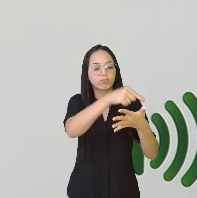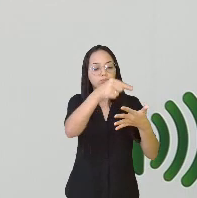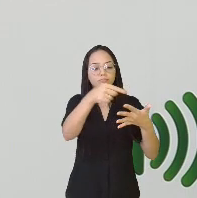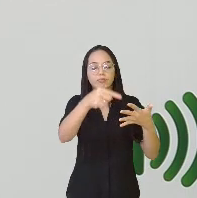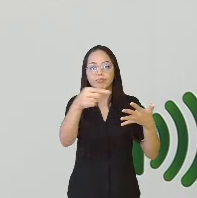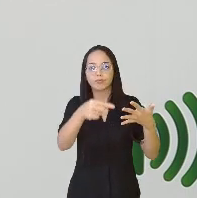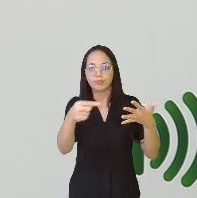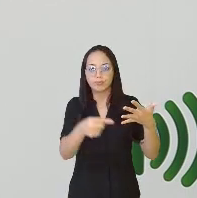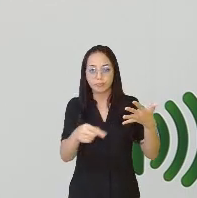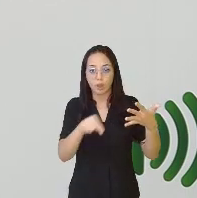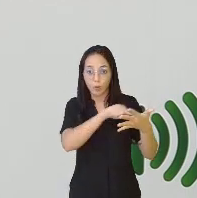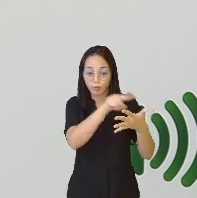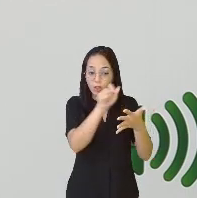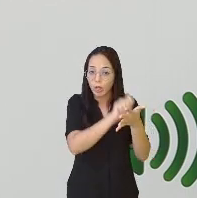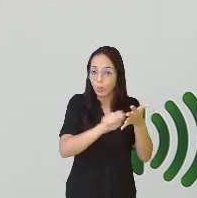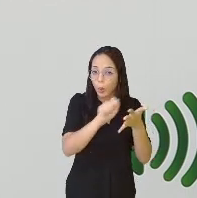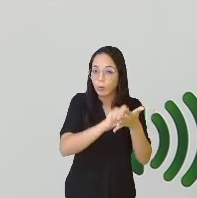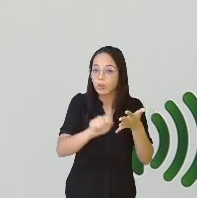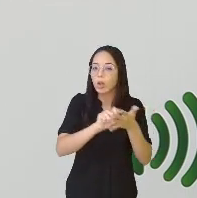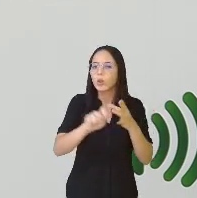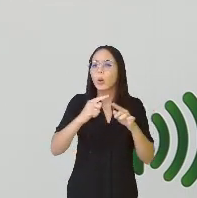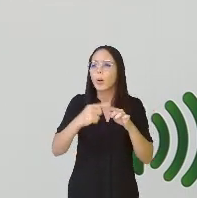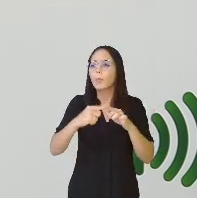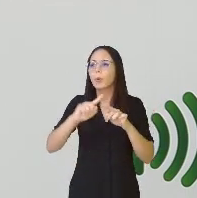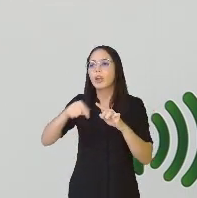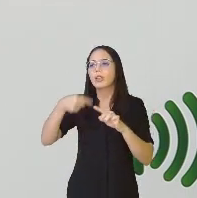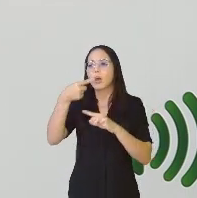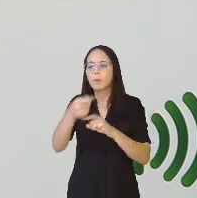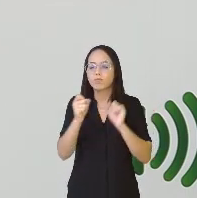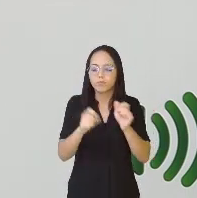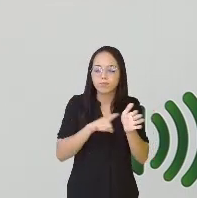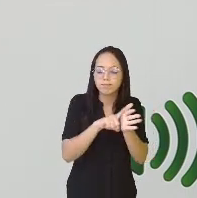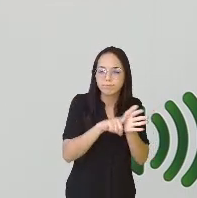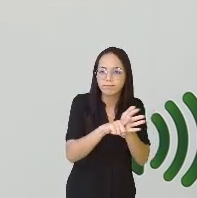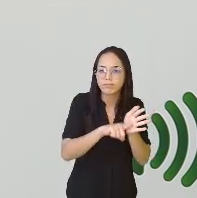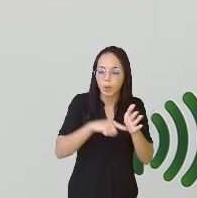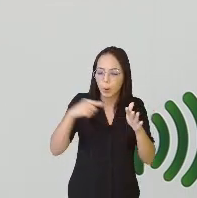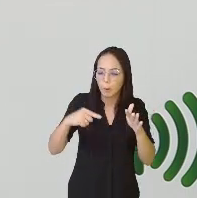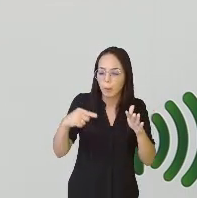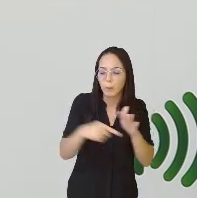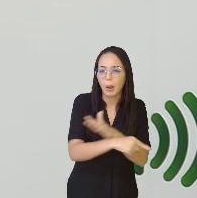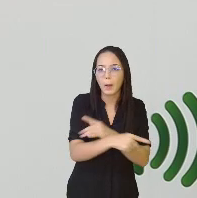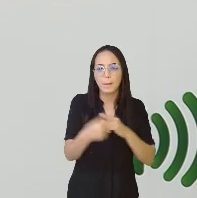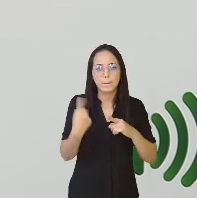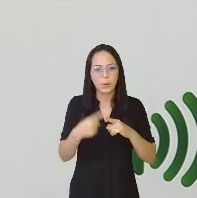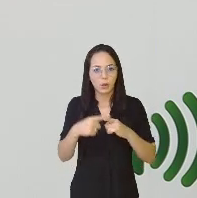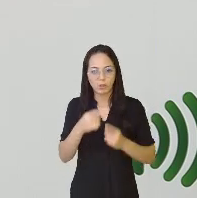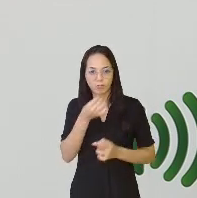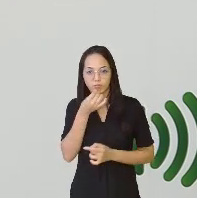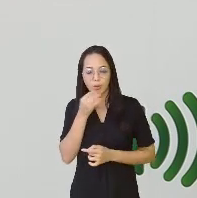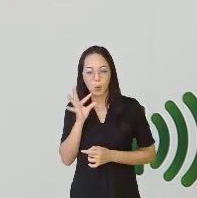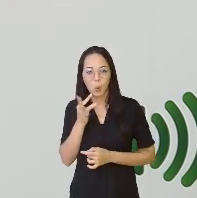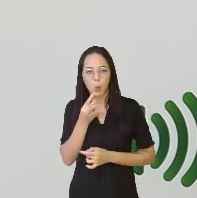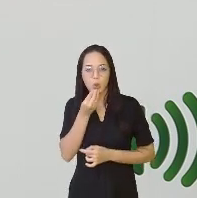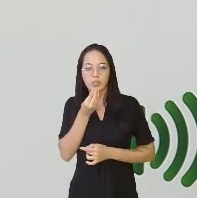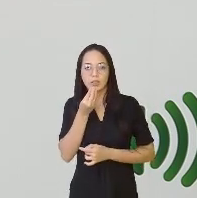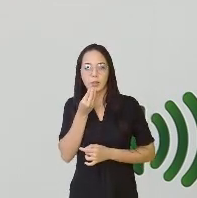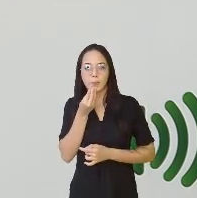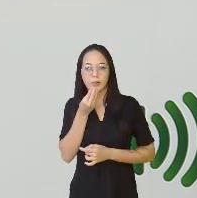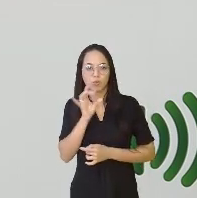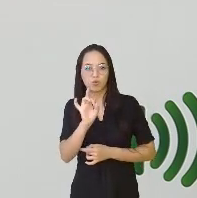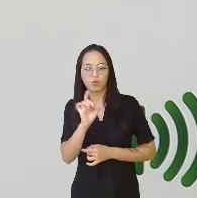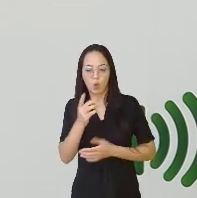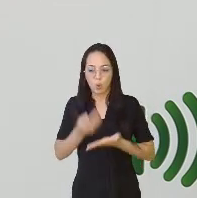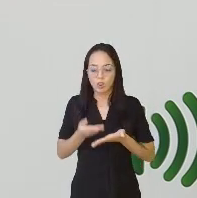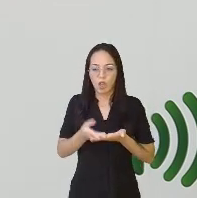Vai anotando, porque aí depois você pode pesquisar mais um pouco, porque o conhecimento não só é isso aqui. Eu não tenho aqui como te dizer tudo,